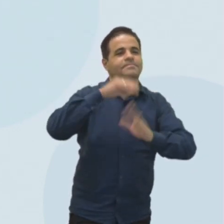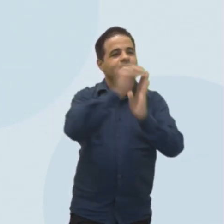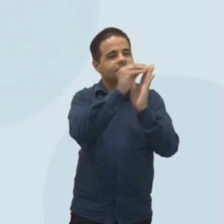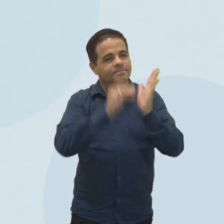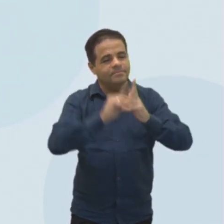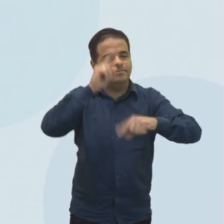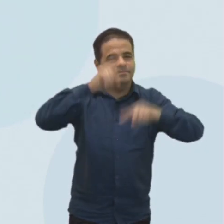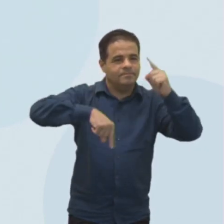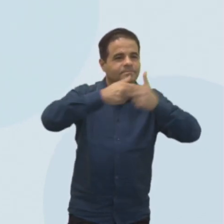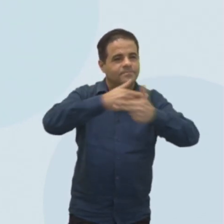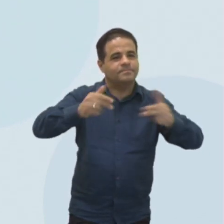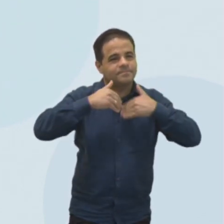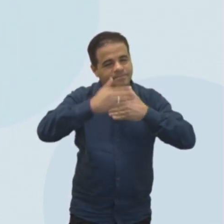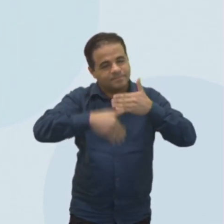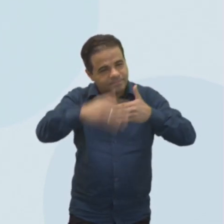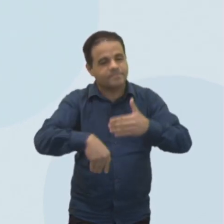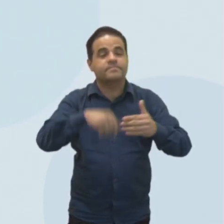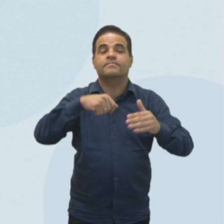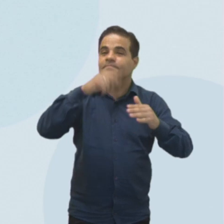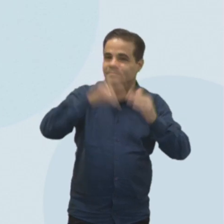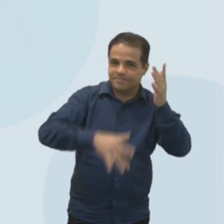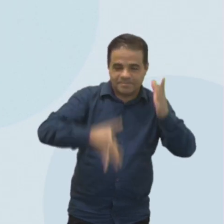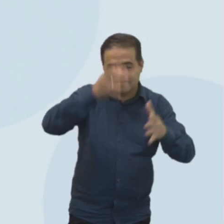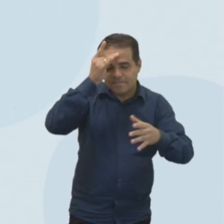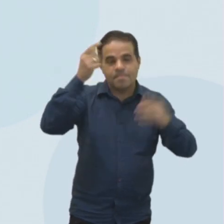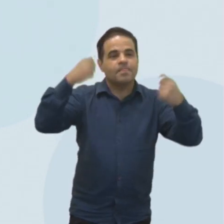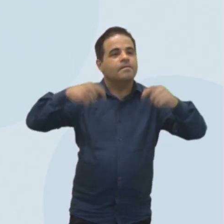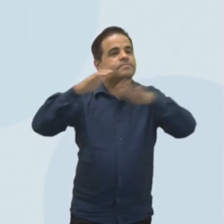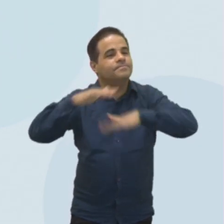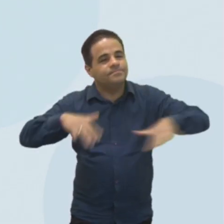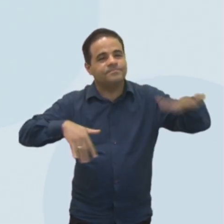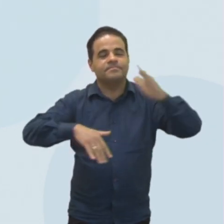objetos de cena decorativos, se é necessário esses